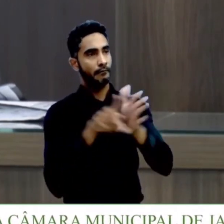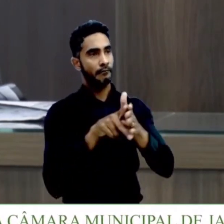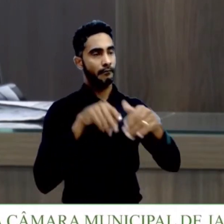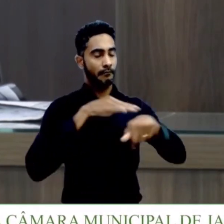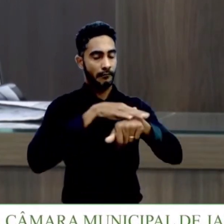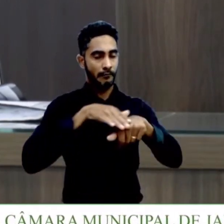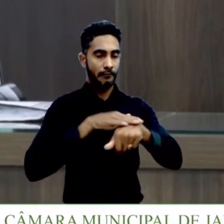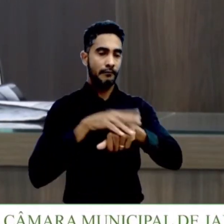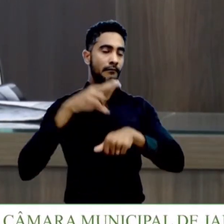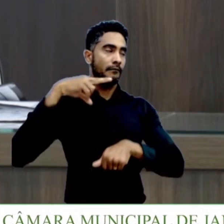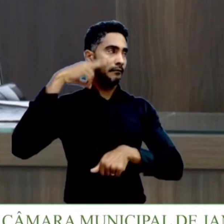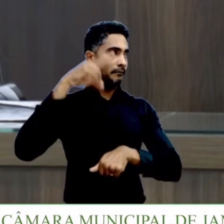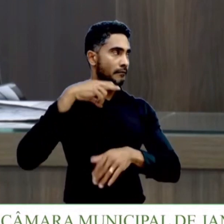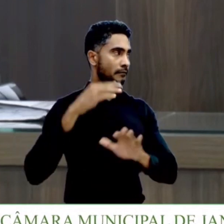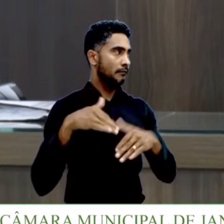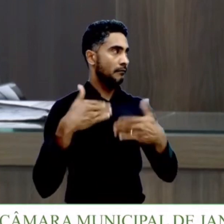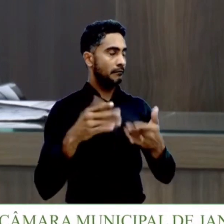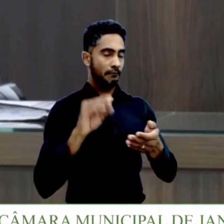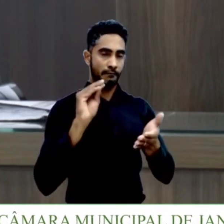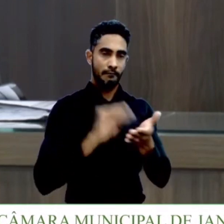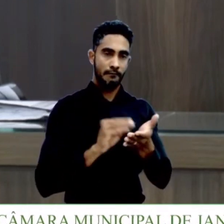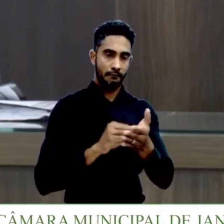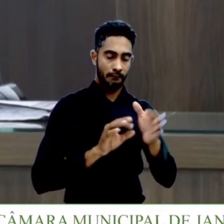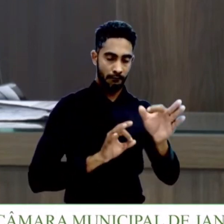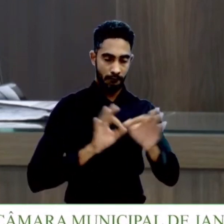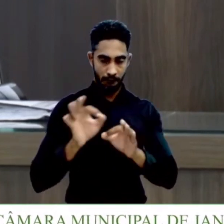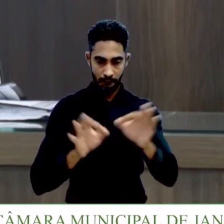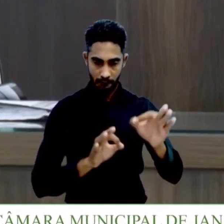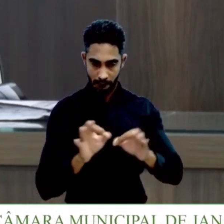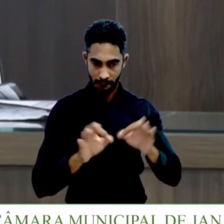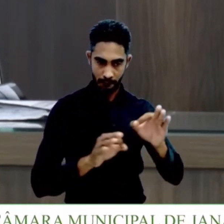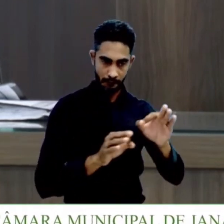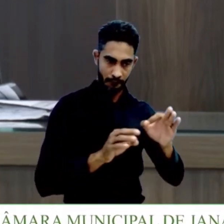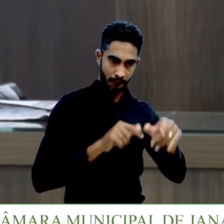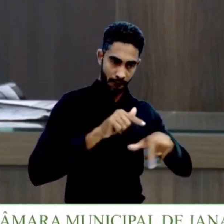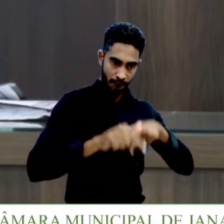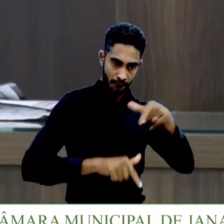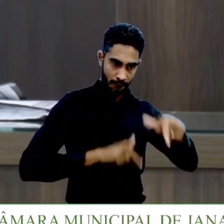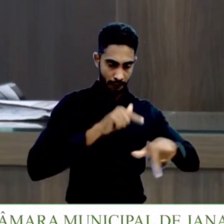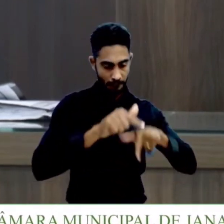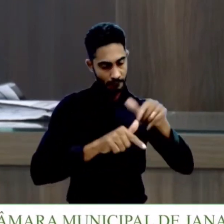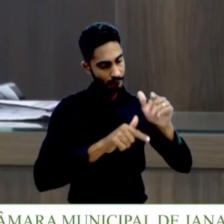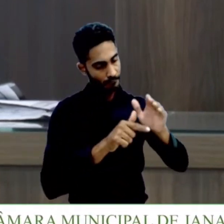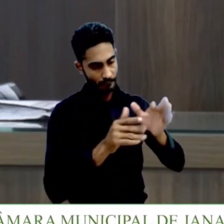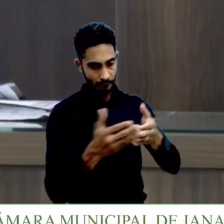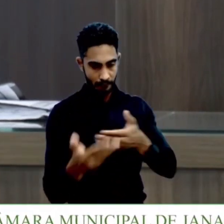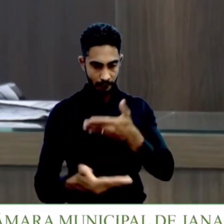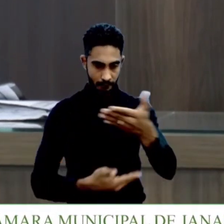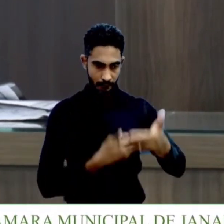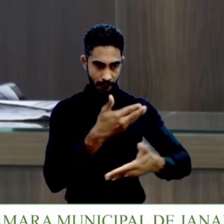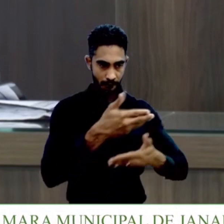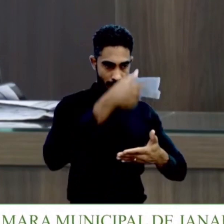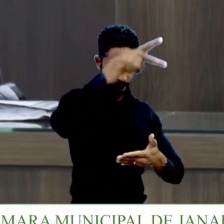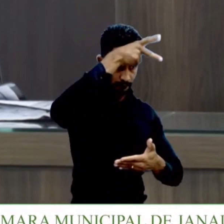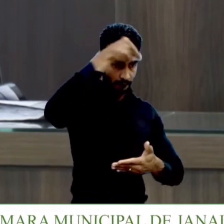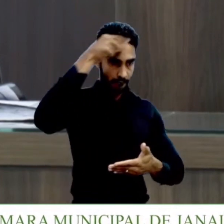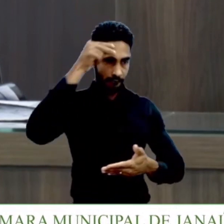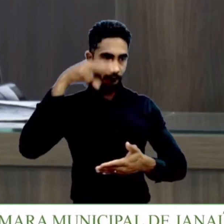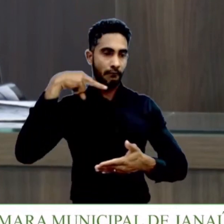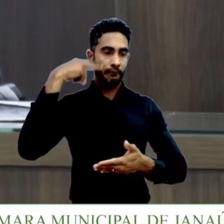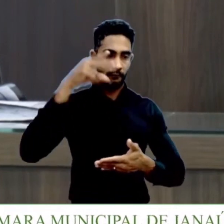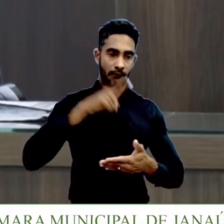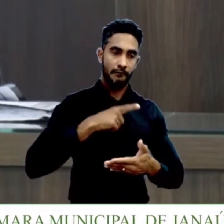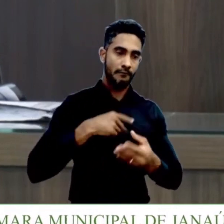Neste sentido, a falta de organização de uma agenda de trabalho coletiva entre prefeito e vereadores está